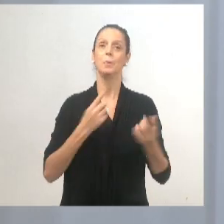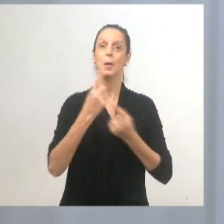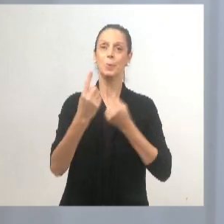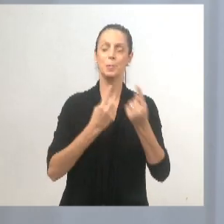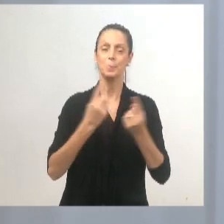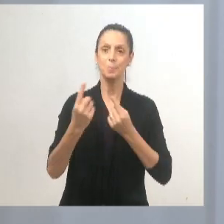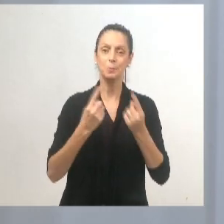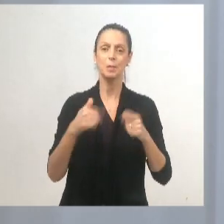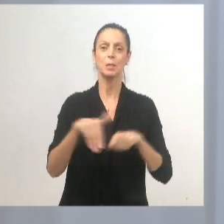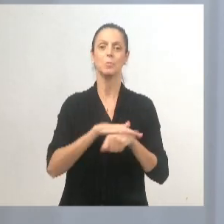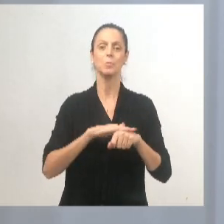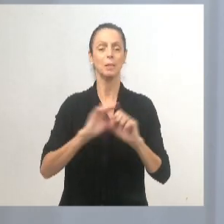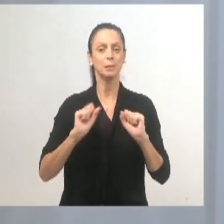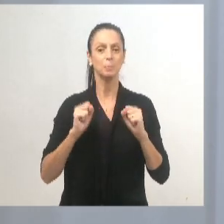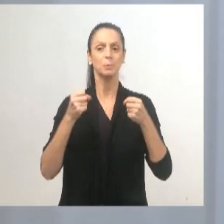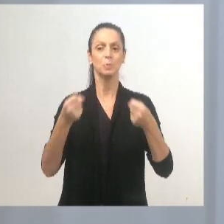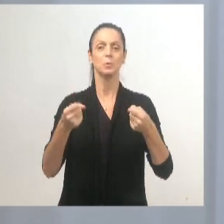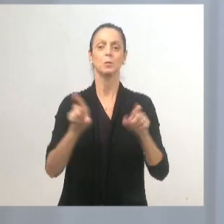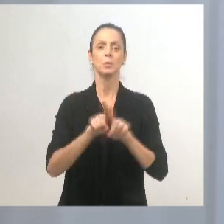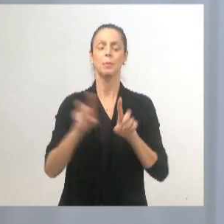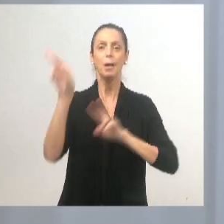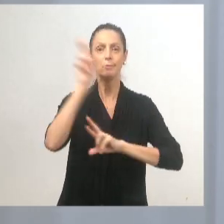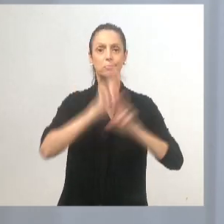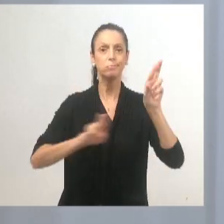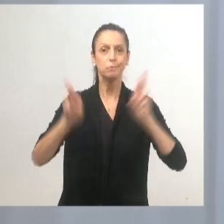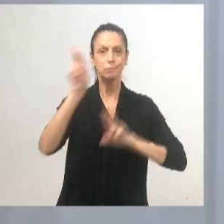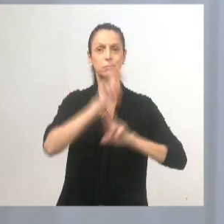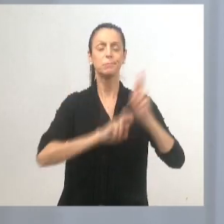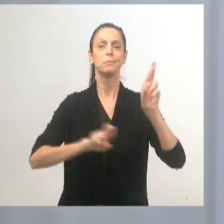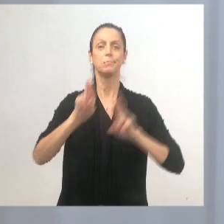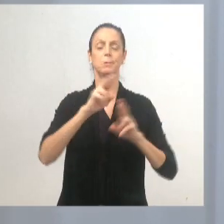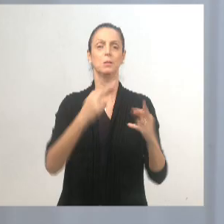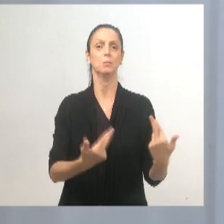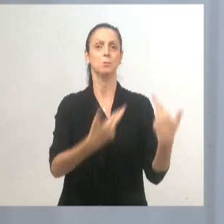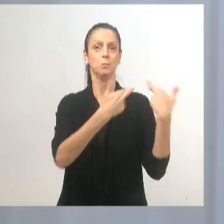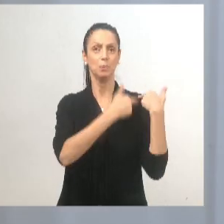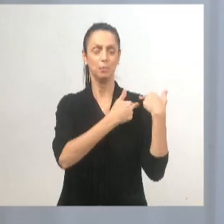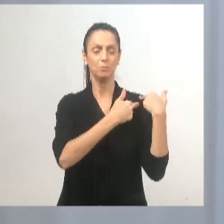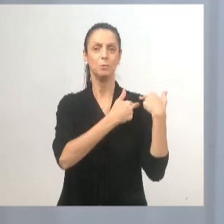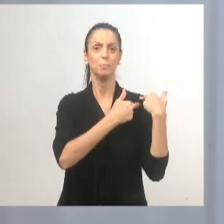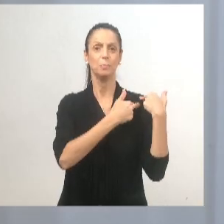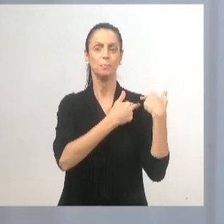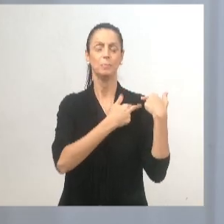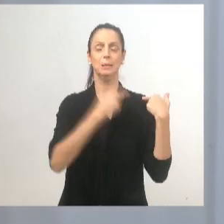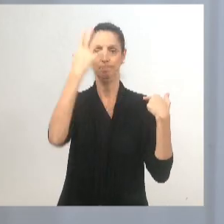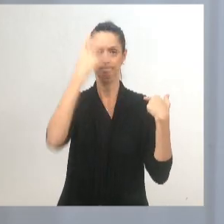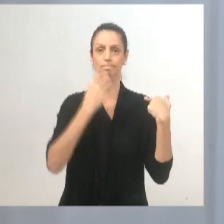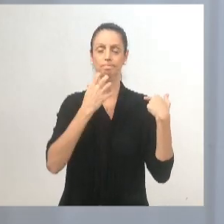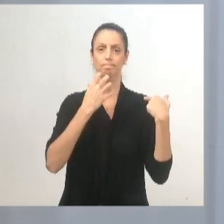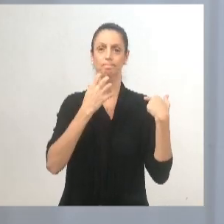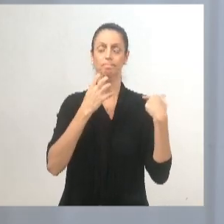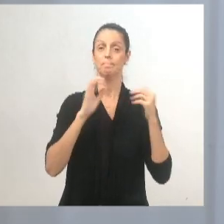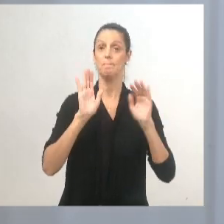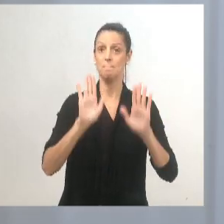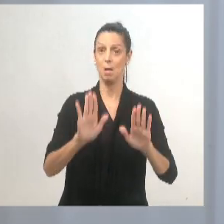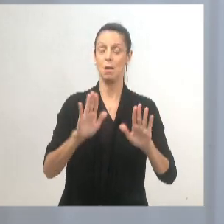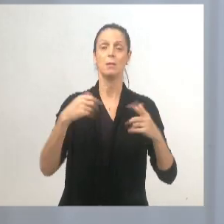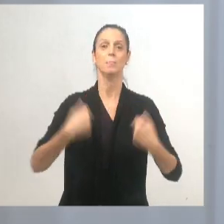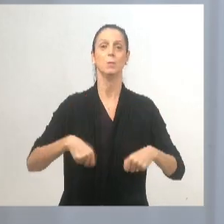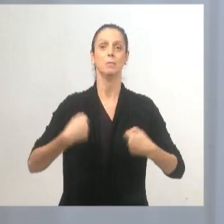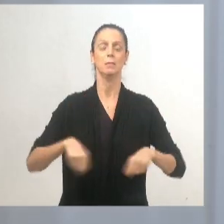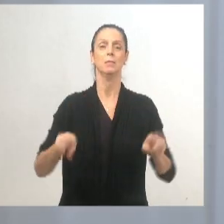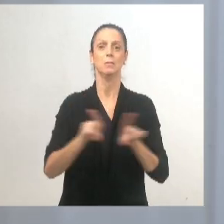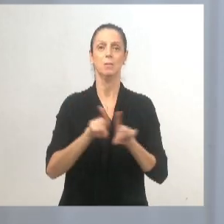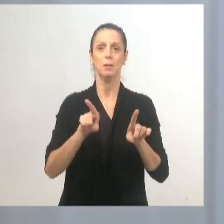diálogo e defensores de uma fiscalização responsável e séria. Mas precisamos